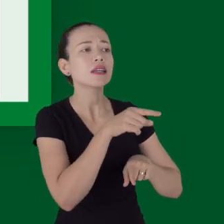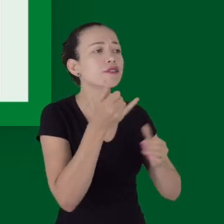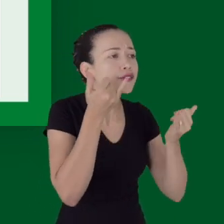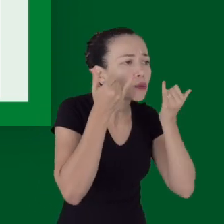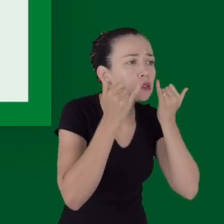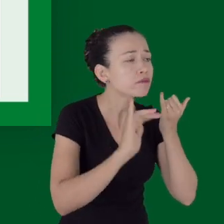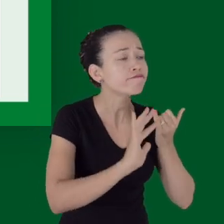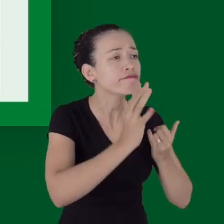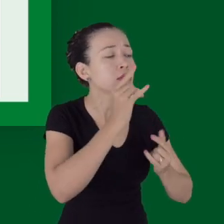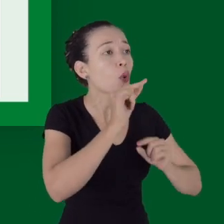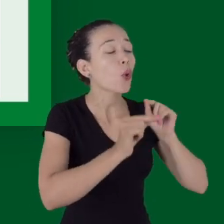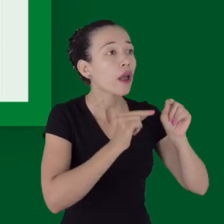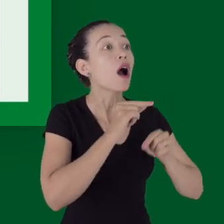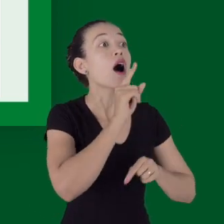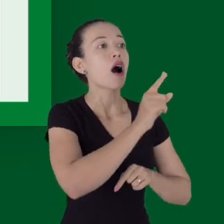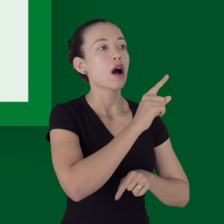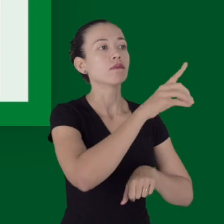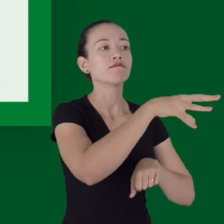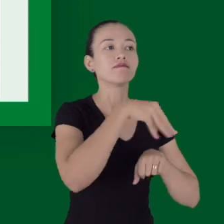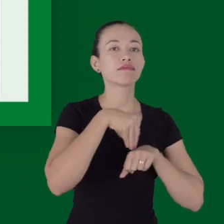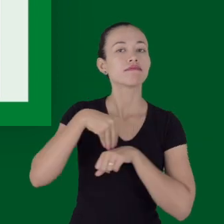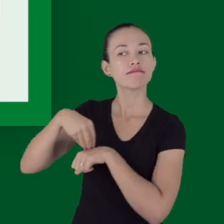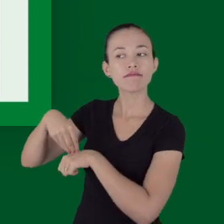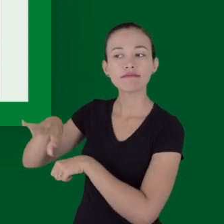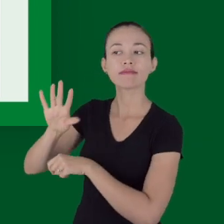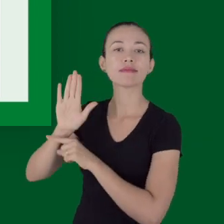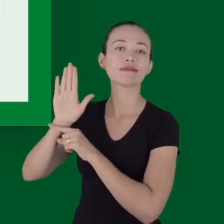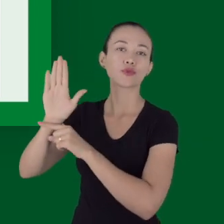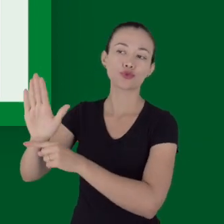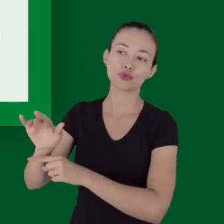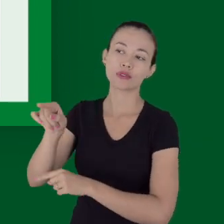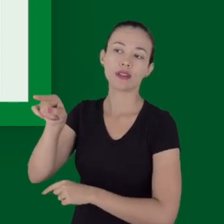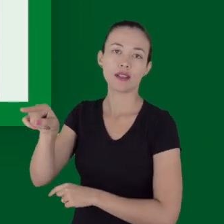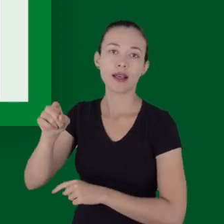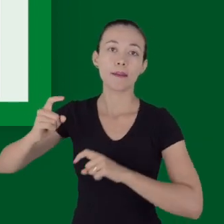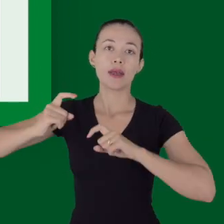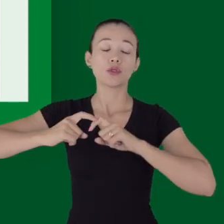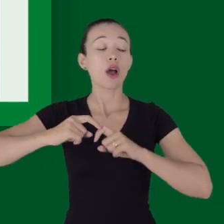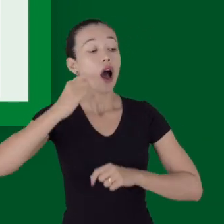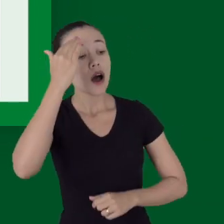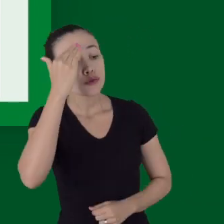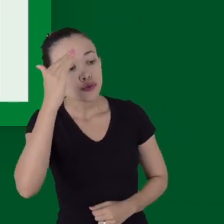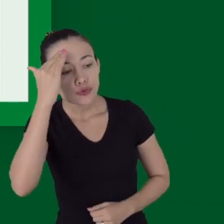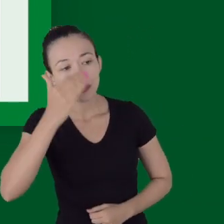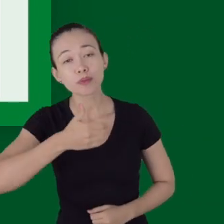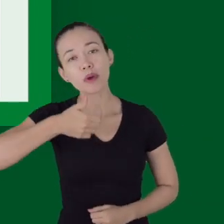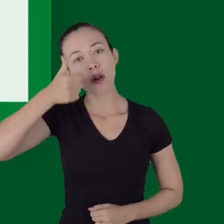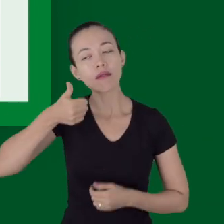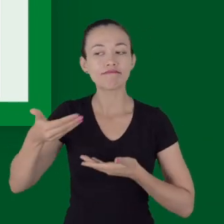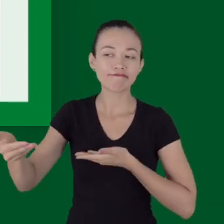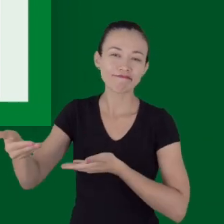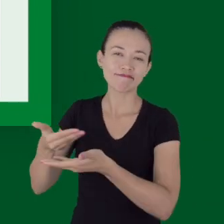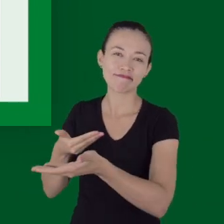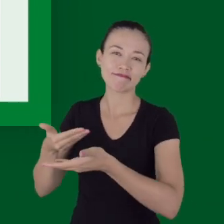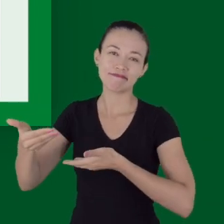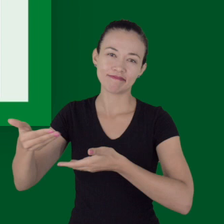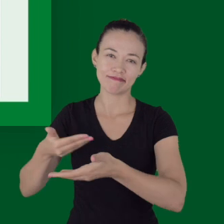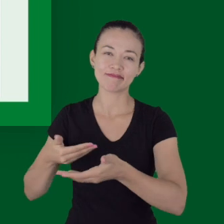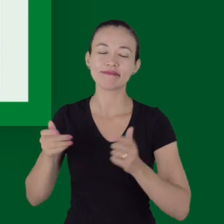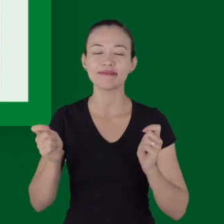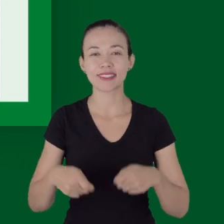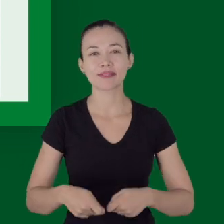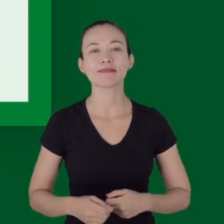Os pais podem passar essa informação para o profissional de saúde e vice-versa,